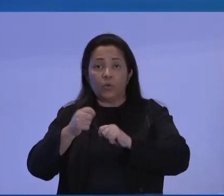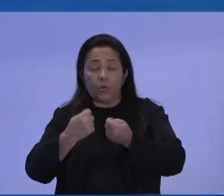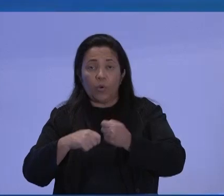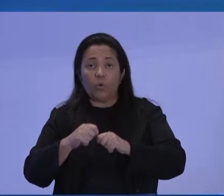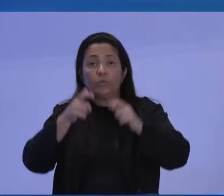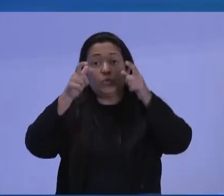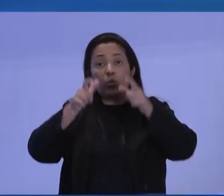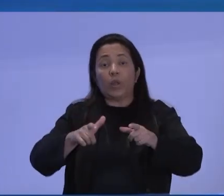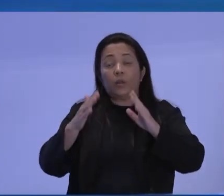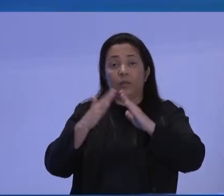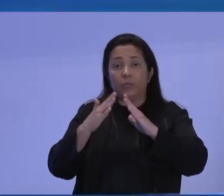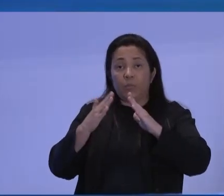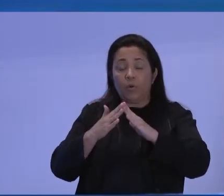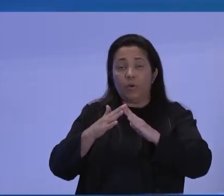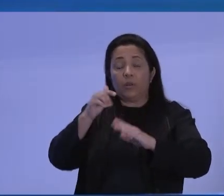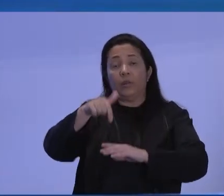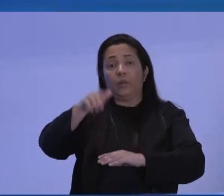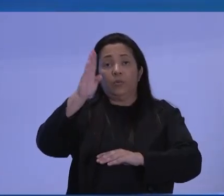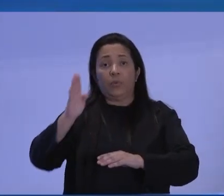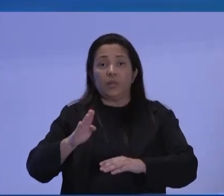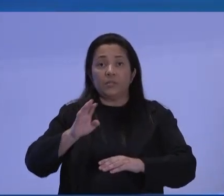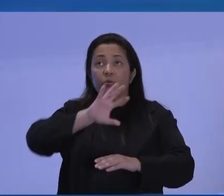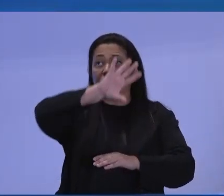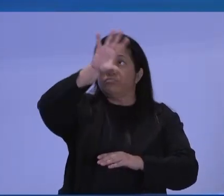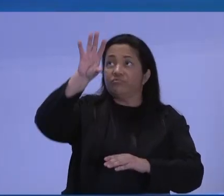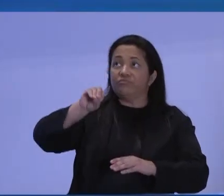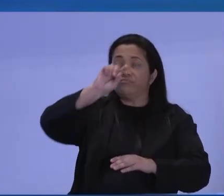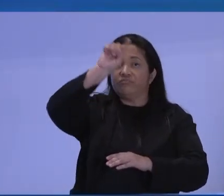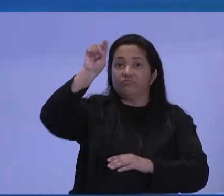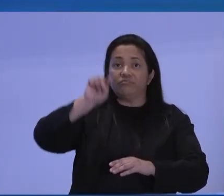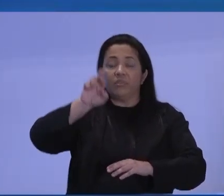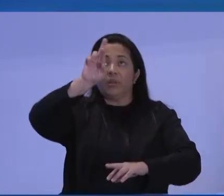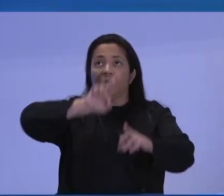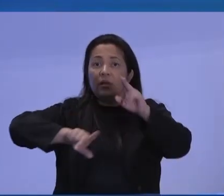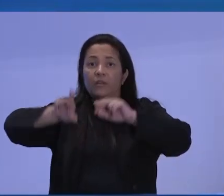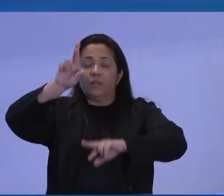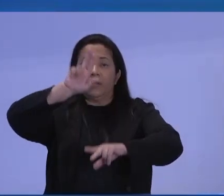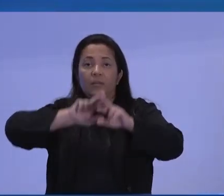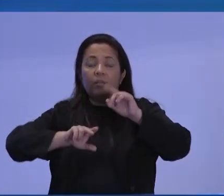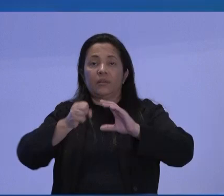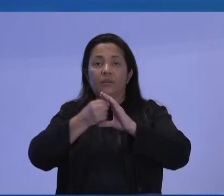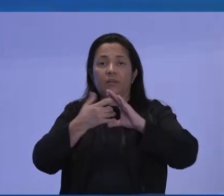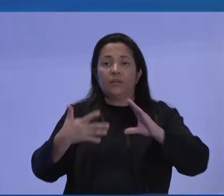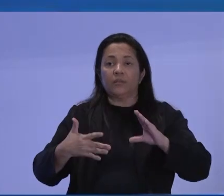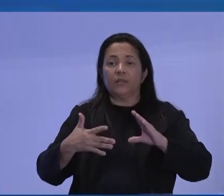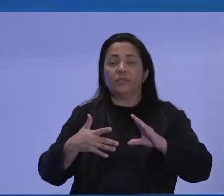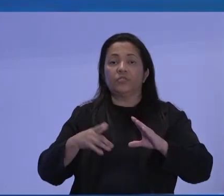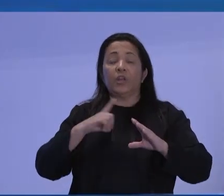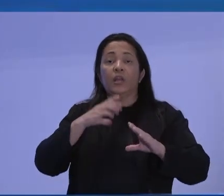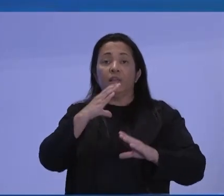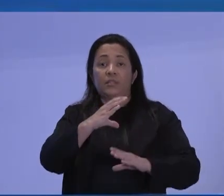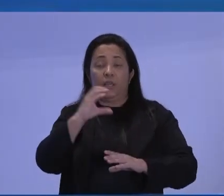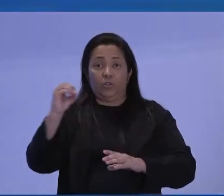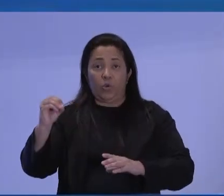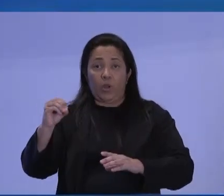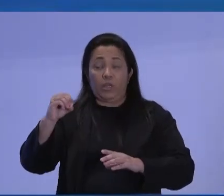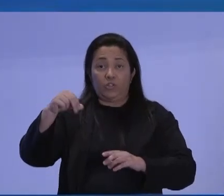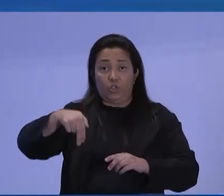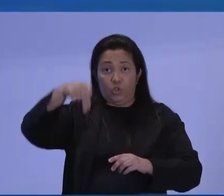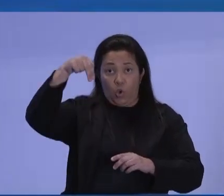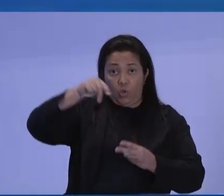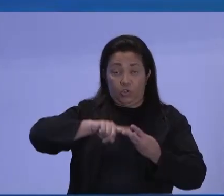tem estratégias diferentes para cenários diferentes. Os estados com maior número de casos são, sim, o Centro-Oeste, Norte e